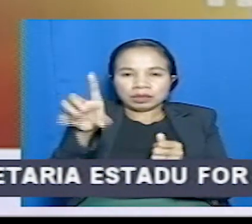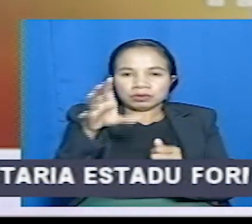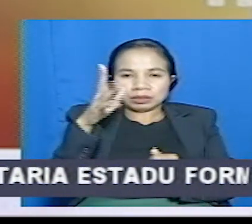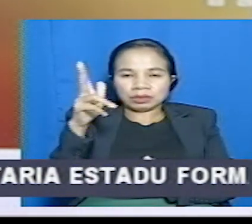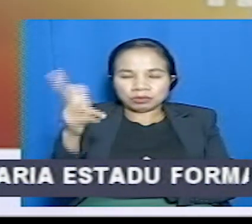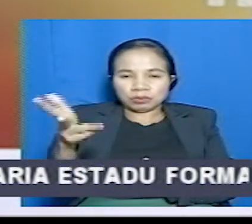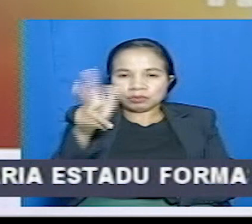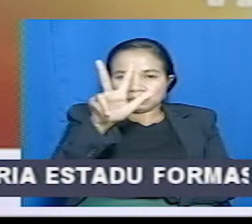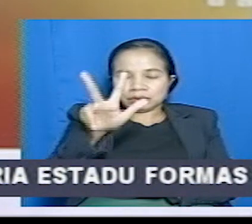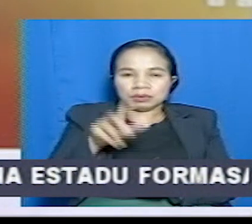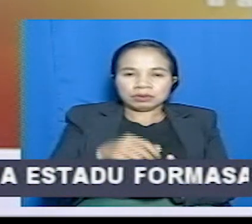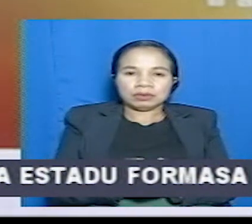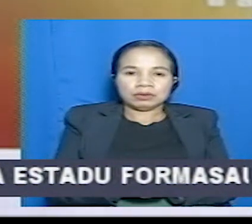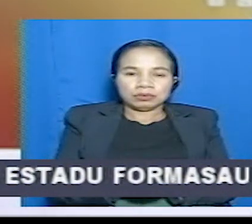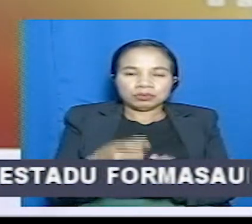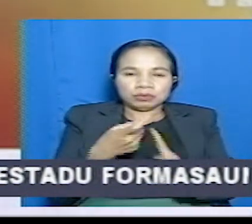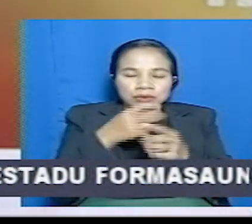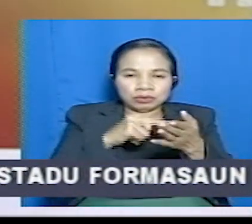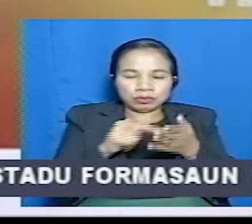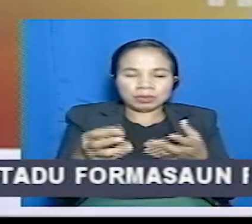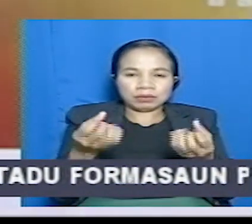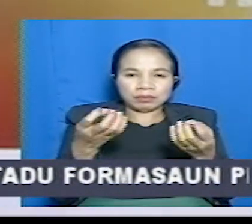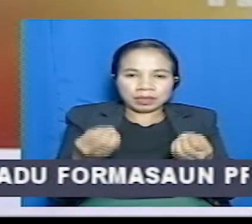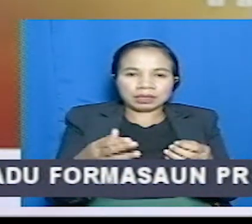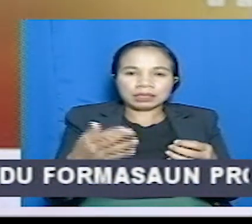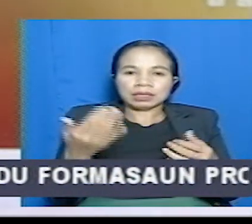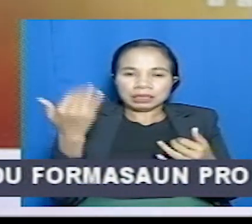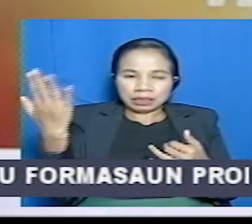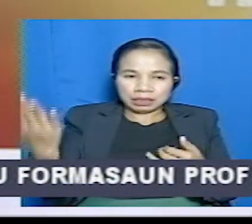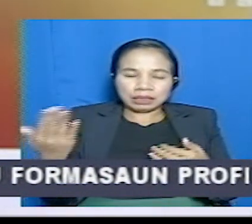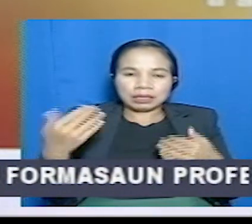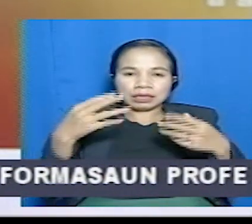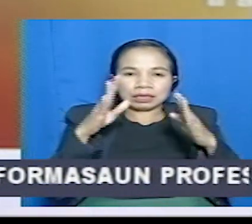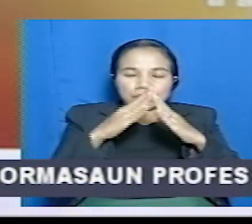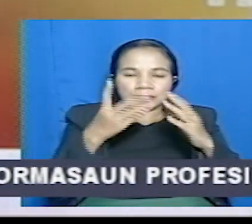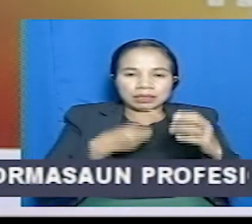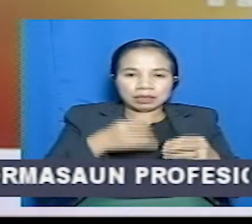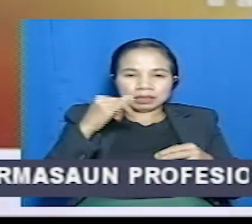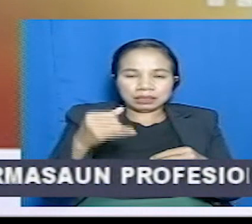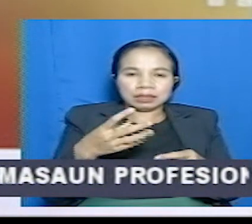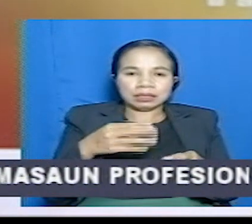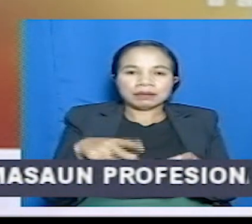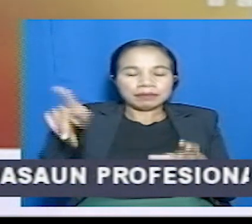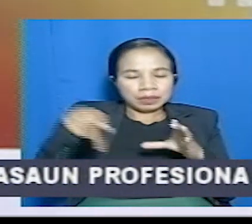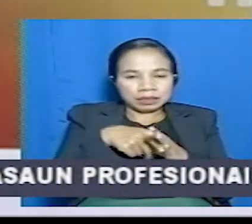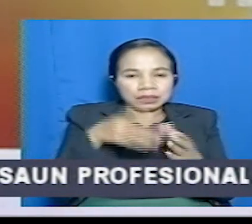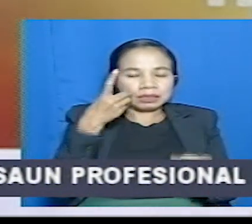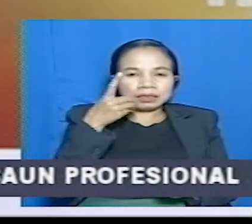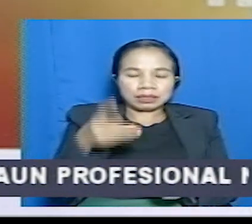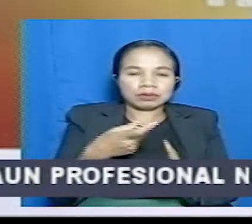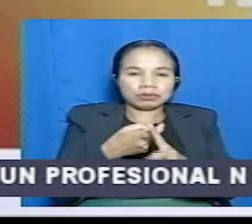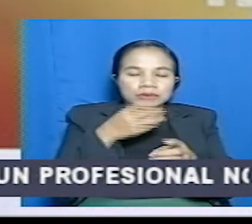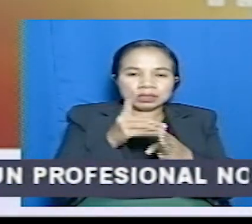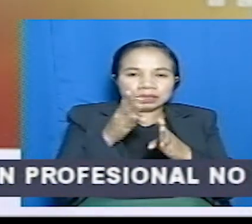Tolonudo Recintolo, Rússi número nem maioria e a capital dele. Turma e acompanha a declaração Rússi coordenador